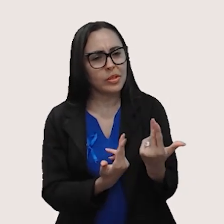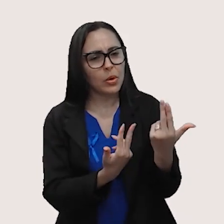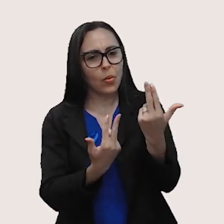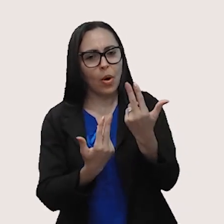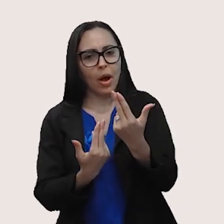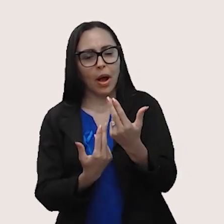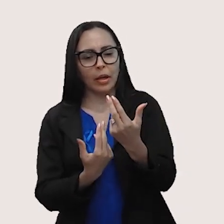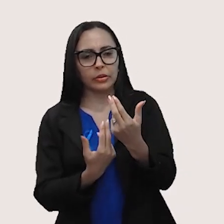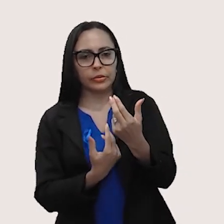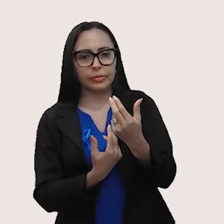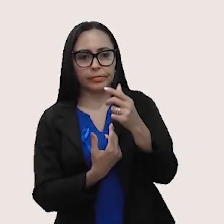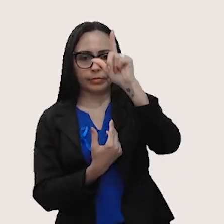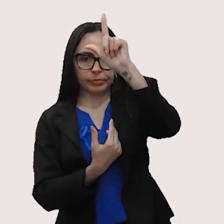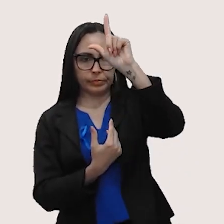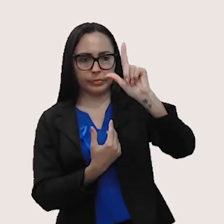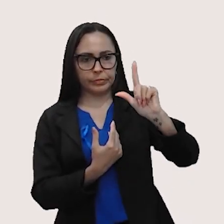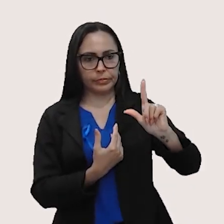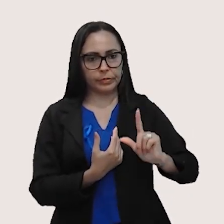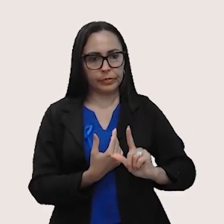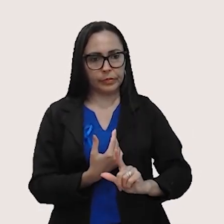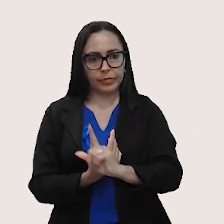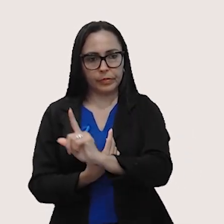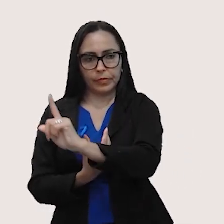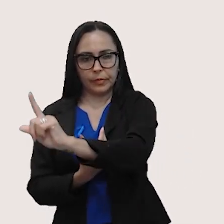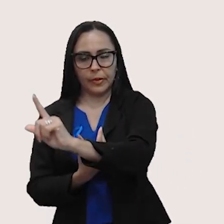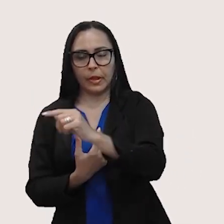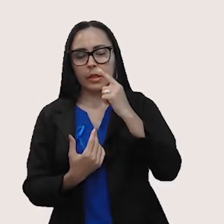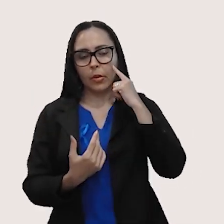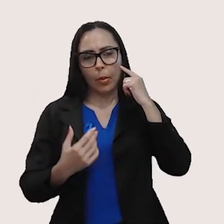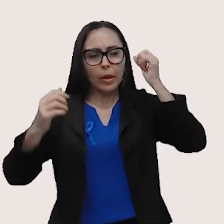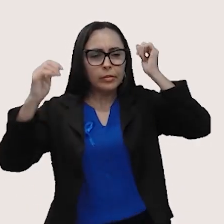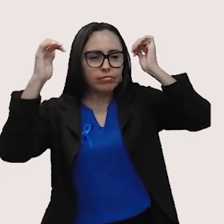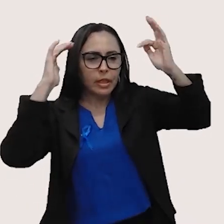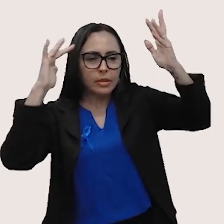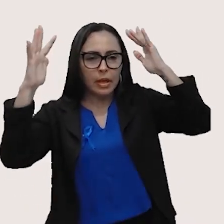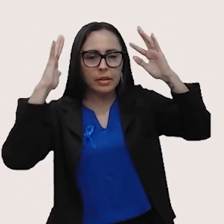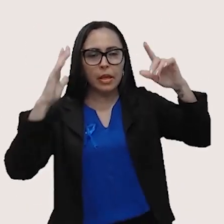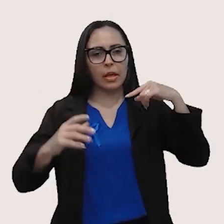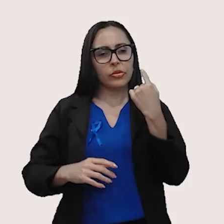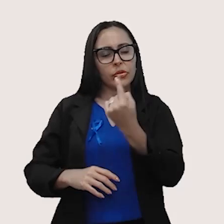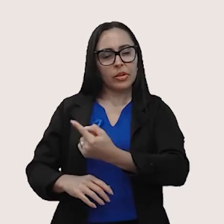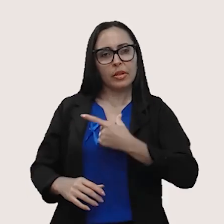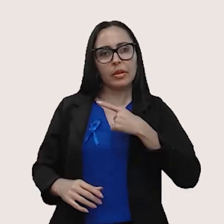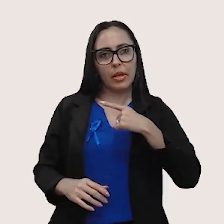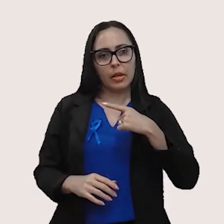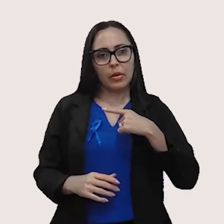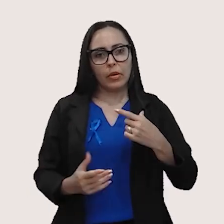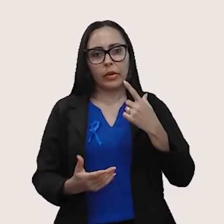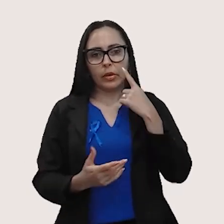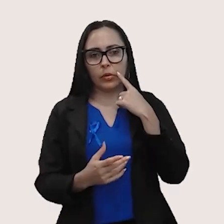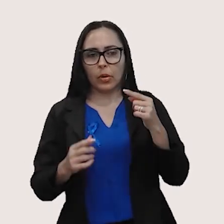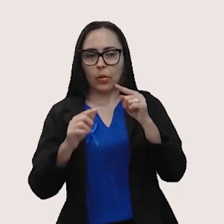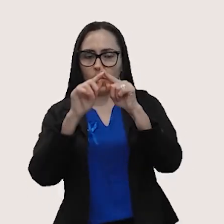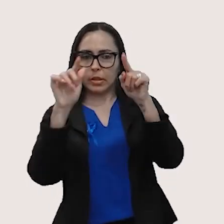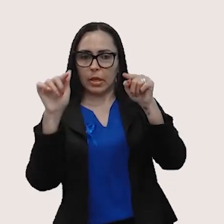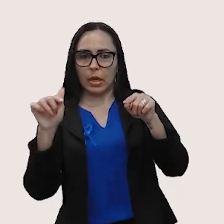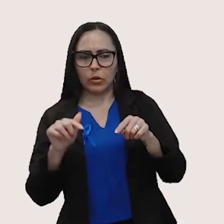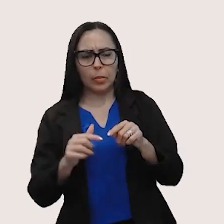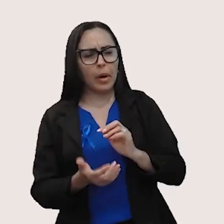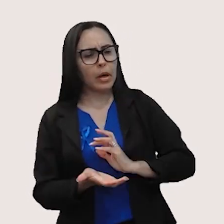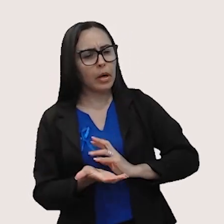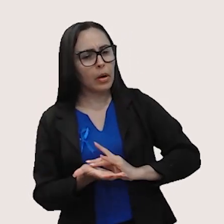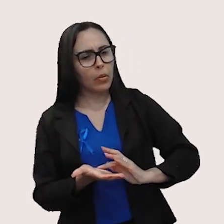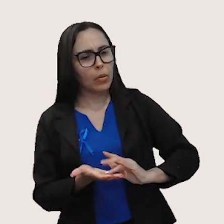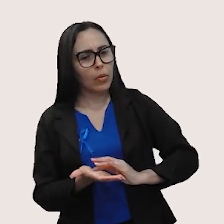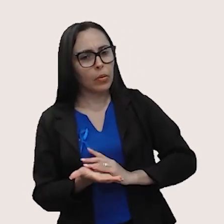beleza? Então, a partir dessa ideia, a gente tem aí uma figura quadrada. E para calcular essa área, basta a